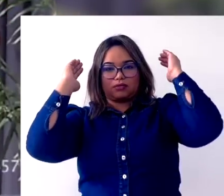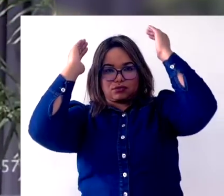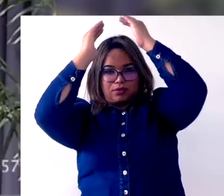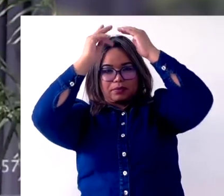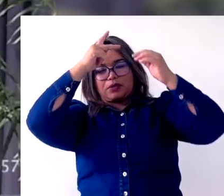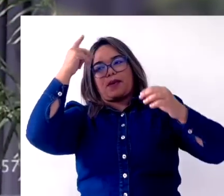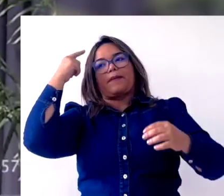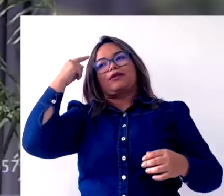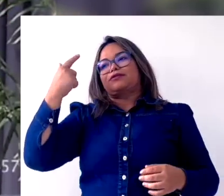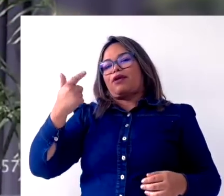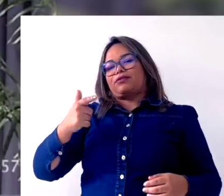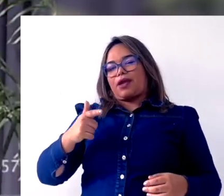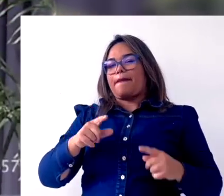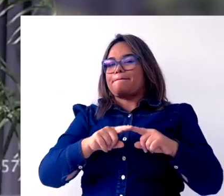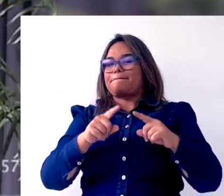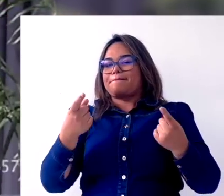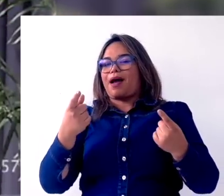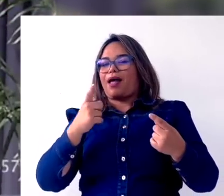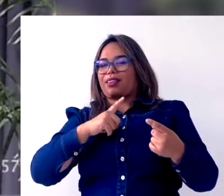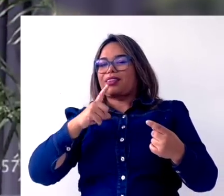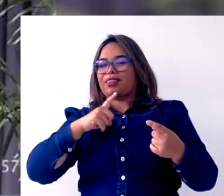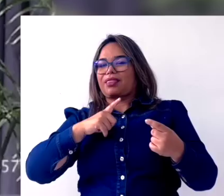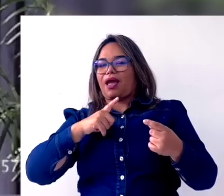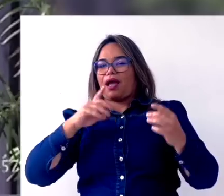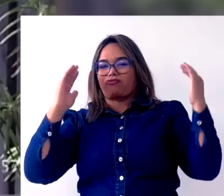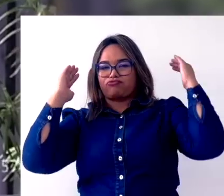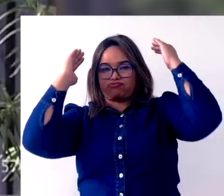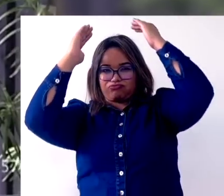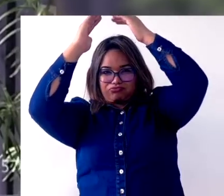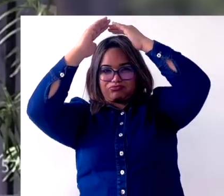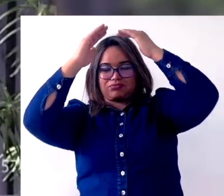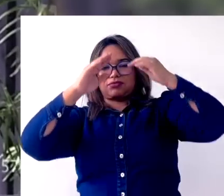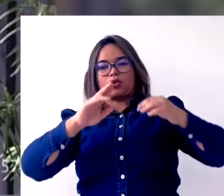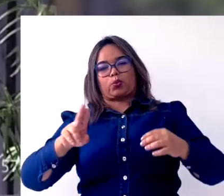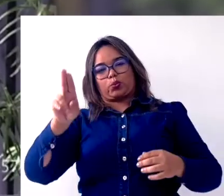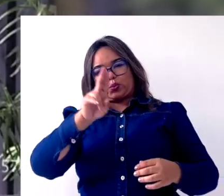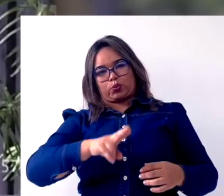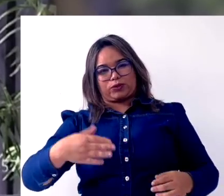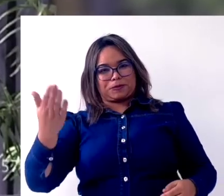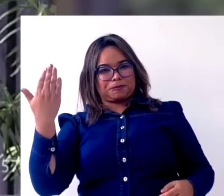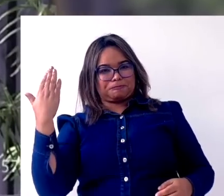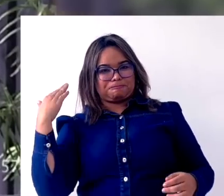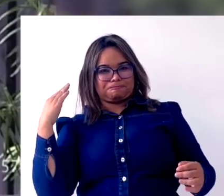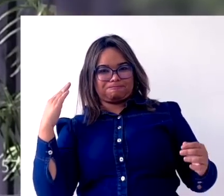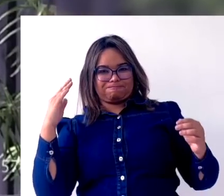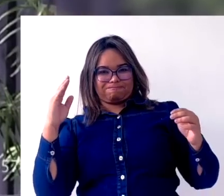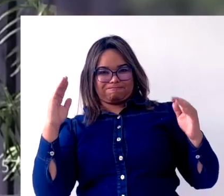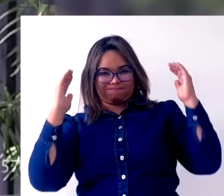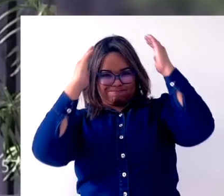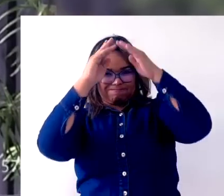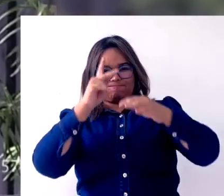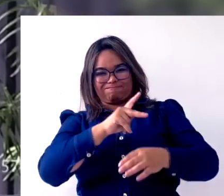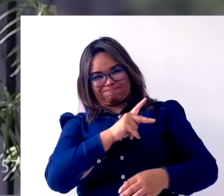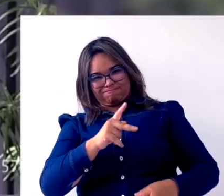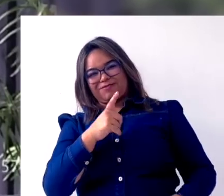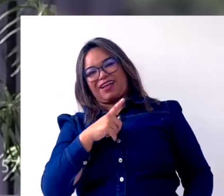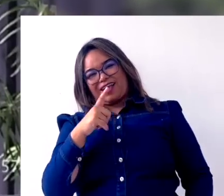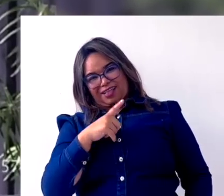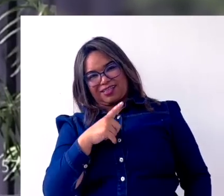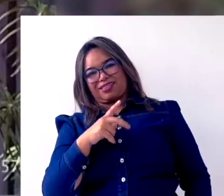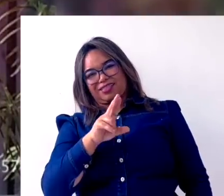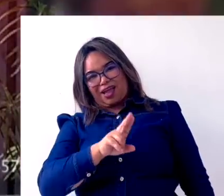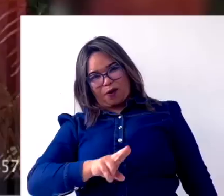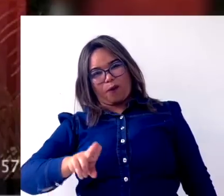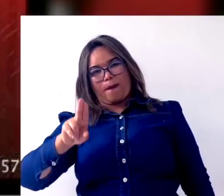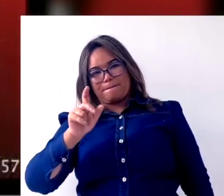título, mas é claro que ela fazia parte dos artigos papais. Eles não podem negar que esse título existe. Um